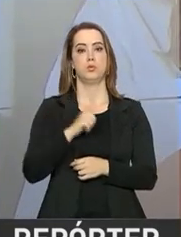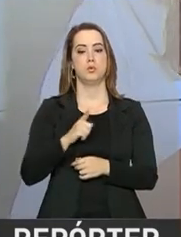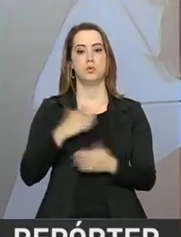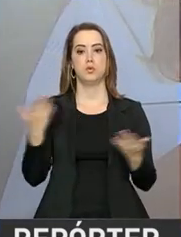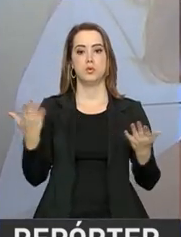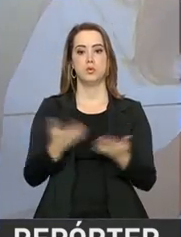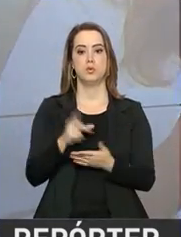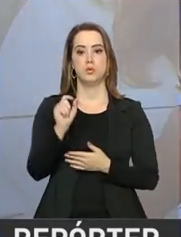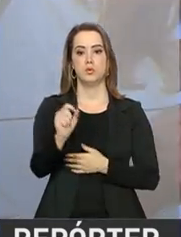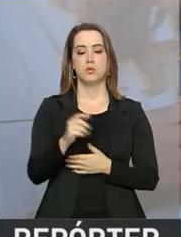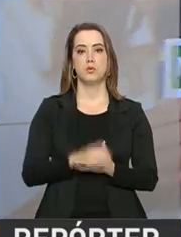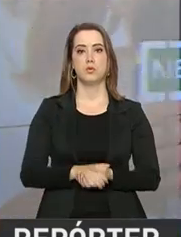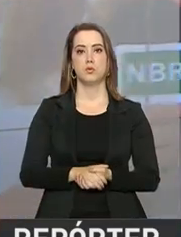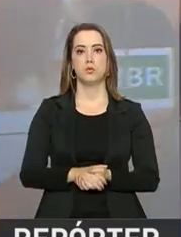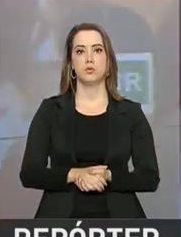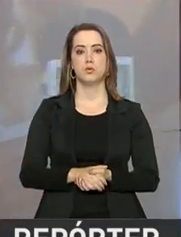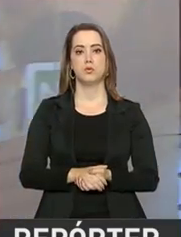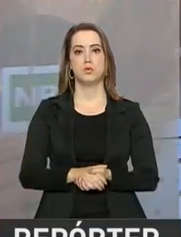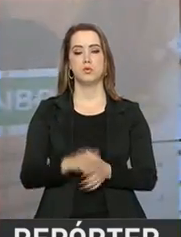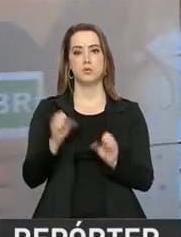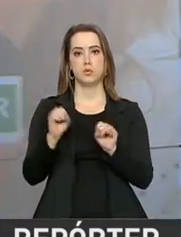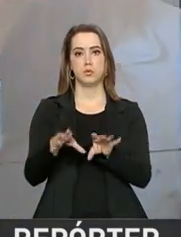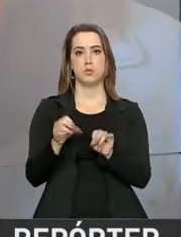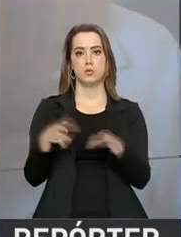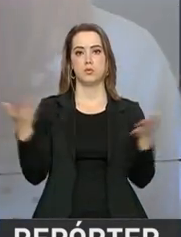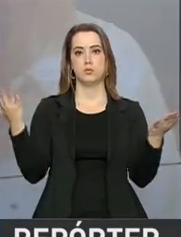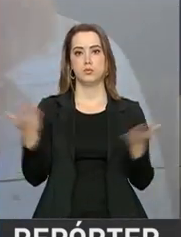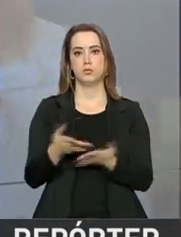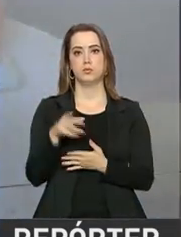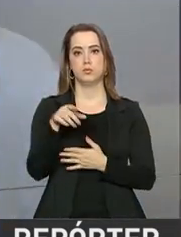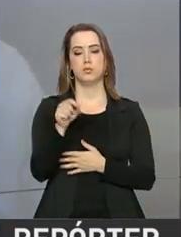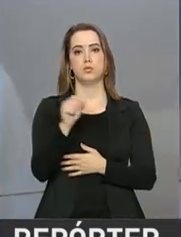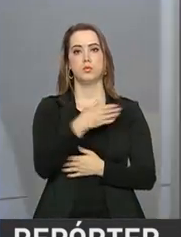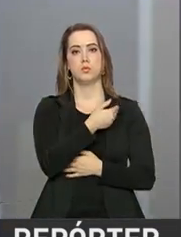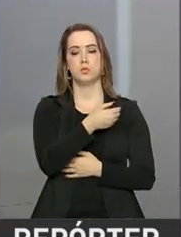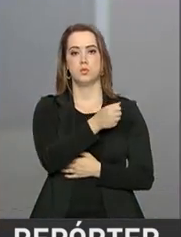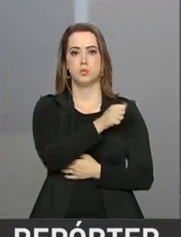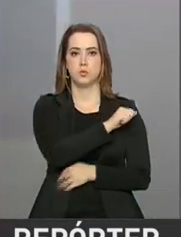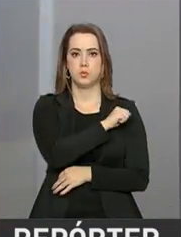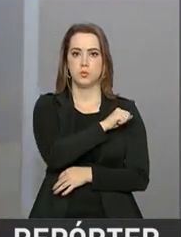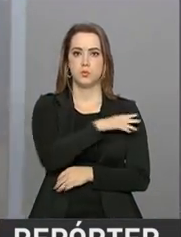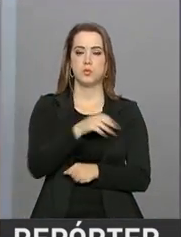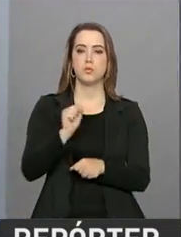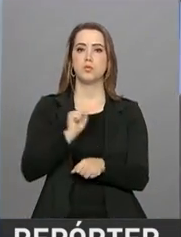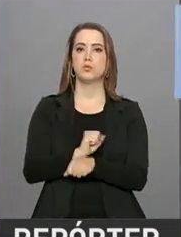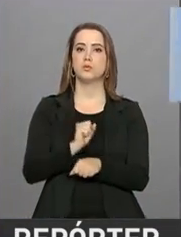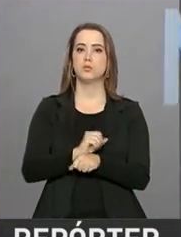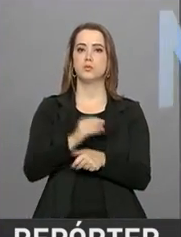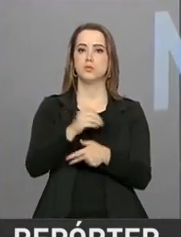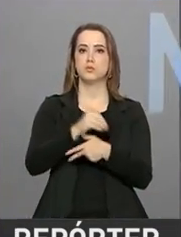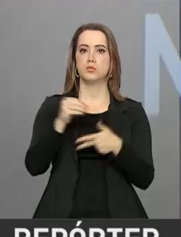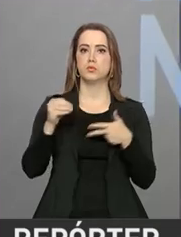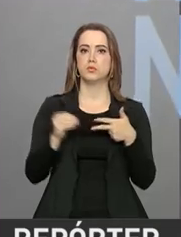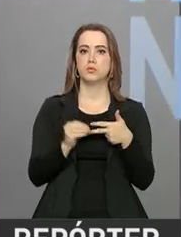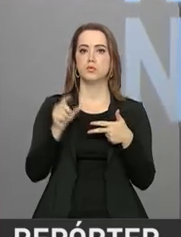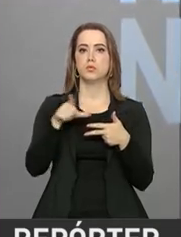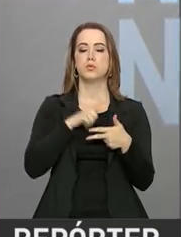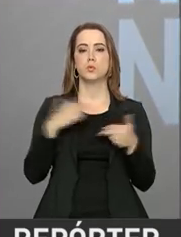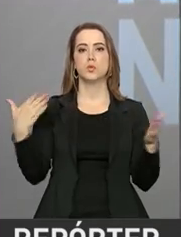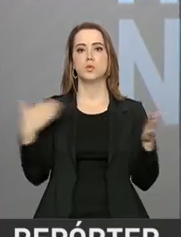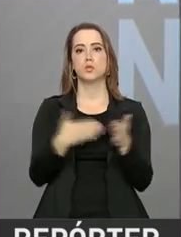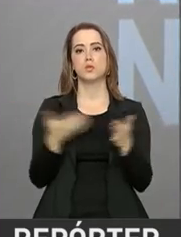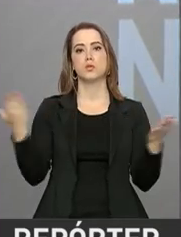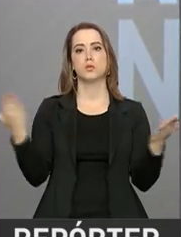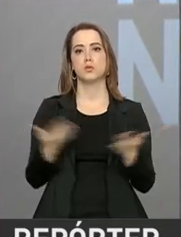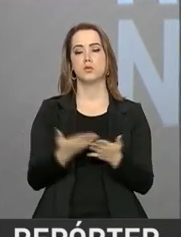informações e olha vamos falar de educação agora estudantes que estão na lista de espera do fiés o fundo de financiamento estudantil tem até